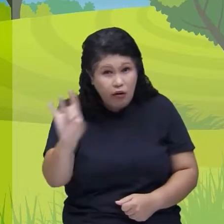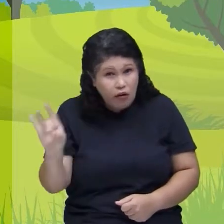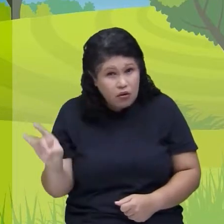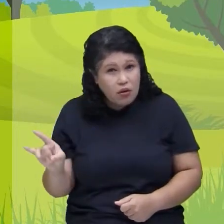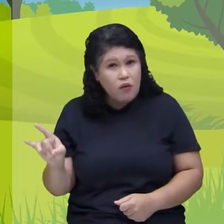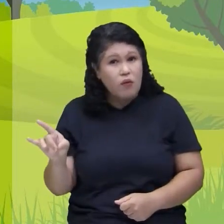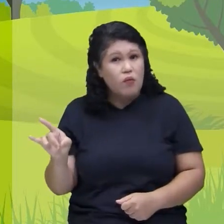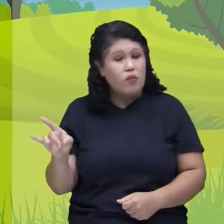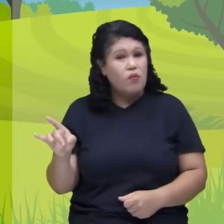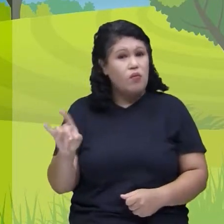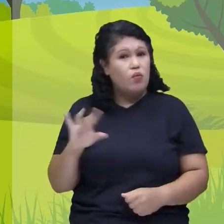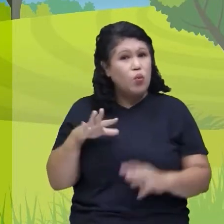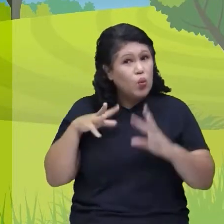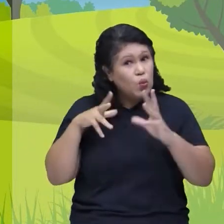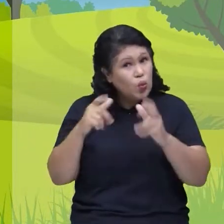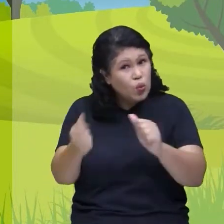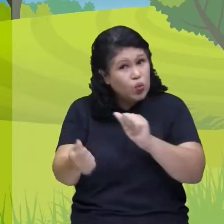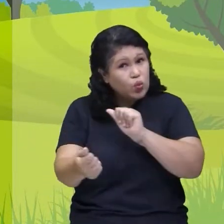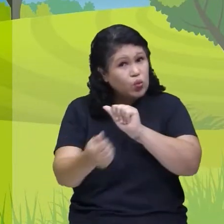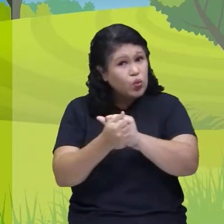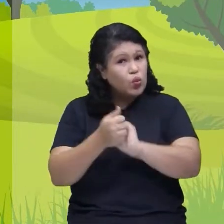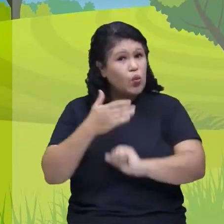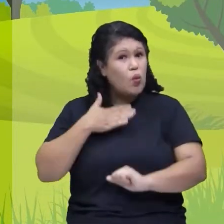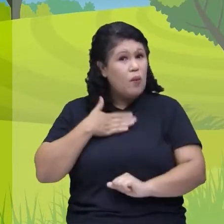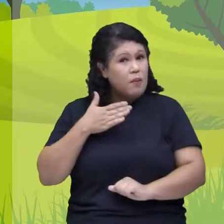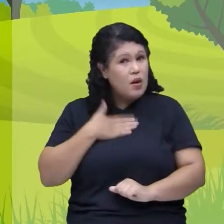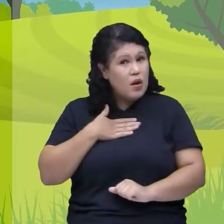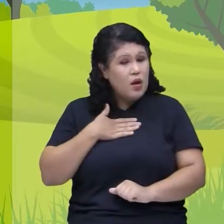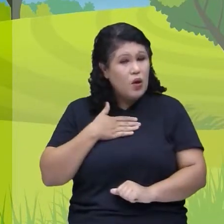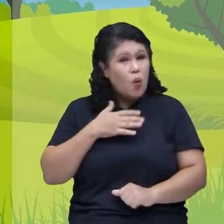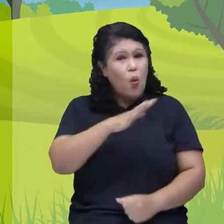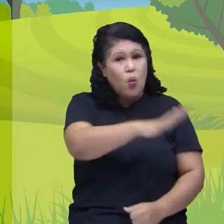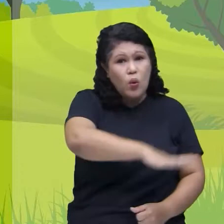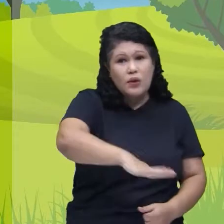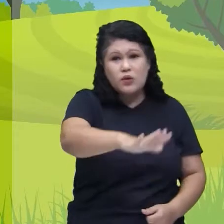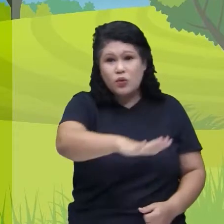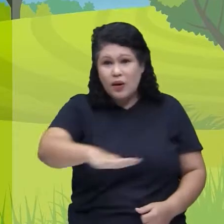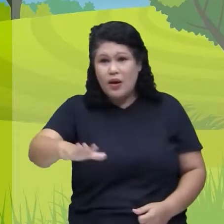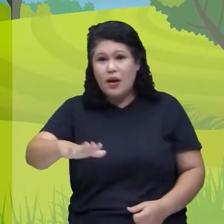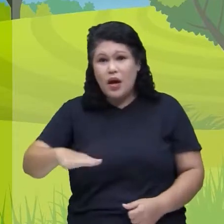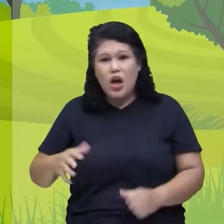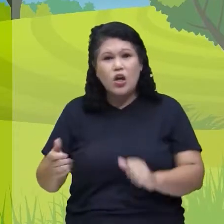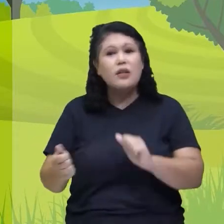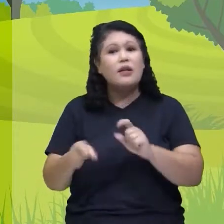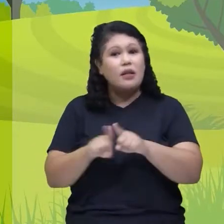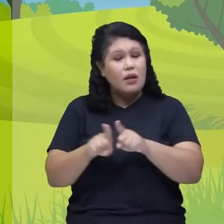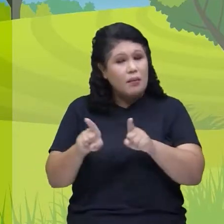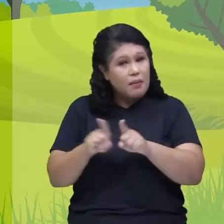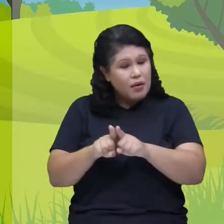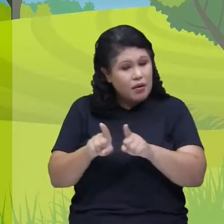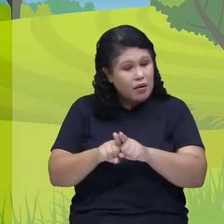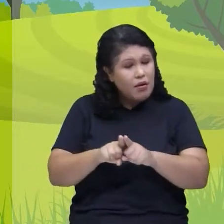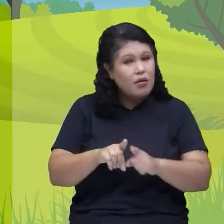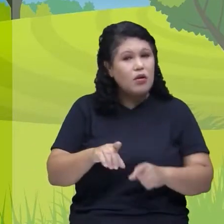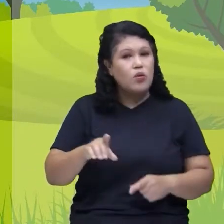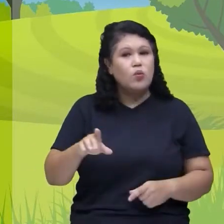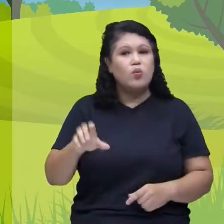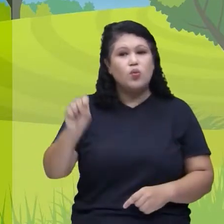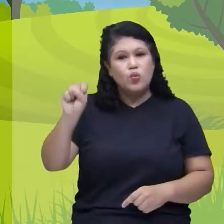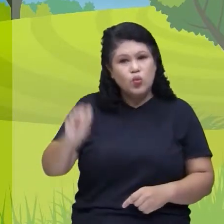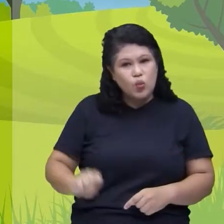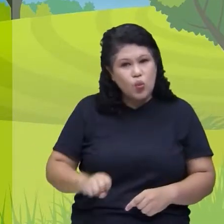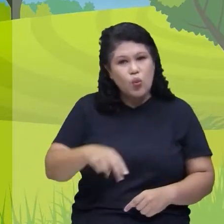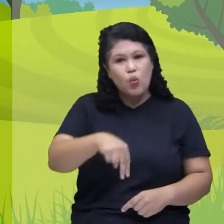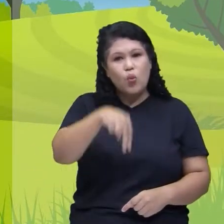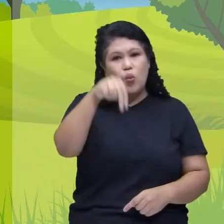de gente legal participando aqui com a gente. Olha, todas as DDZs também estão aí. DDZ Sul, DDZ Centro-Sul, DDZ Norte,